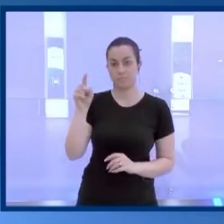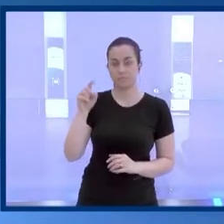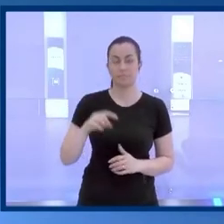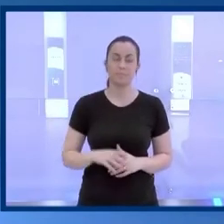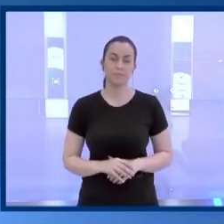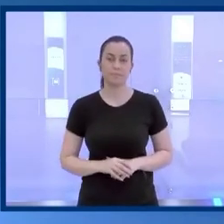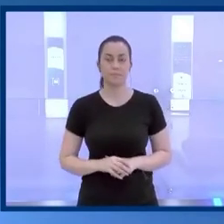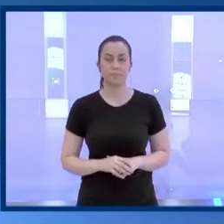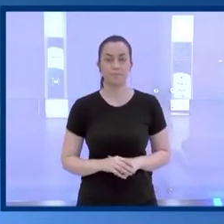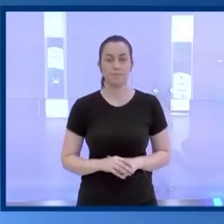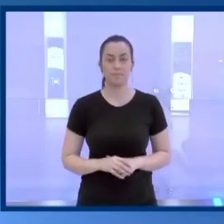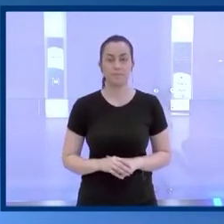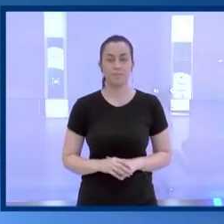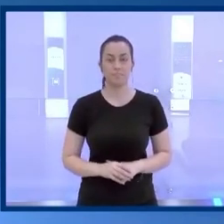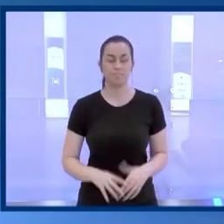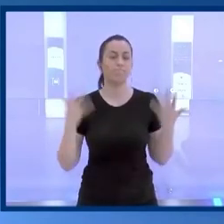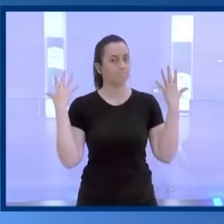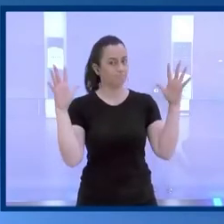Itaú.